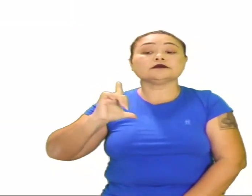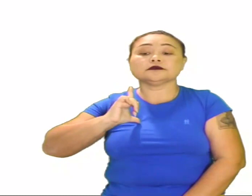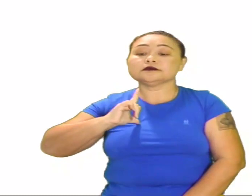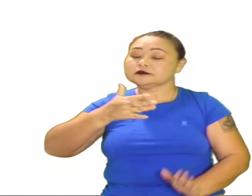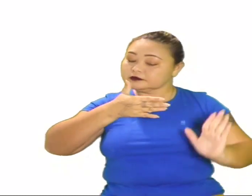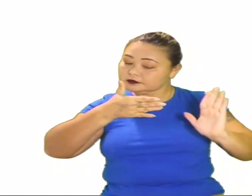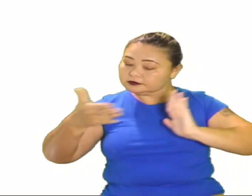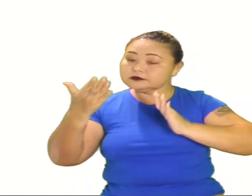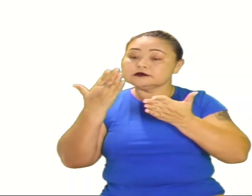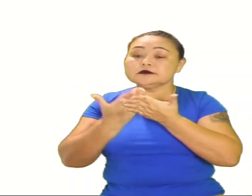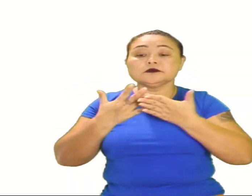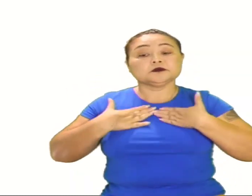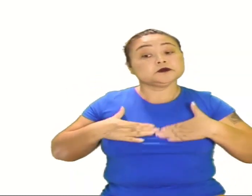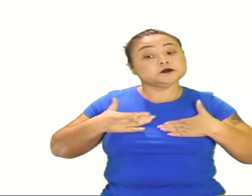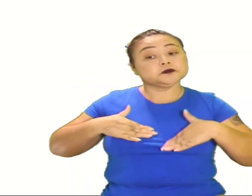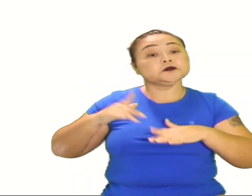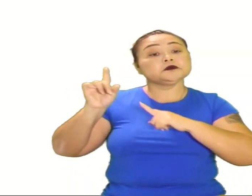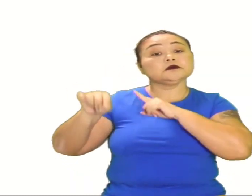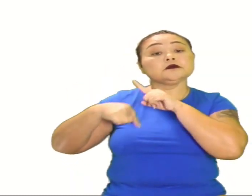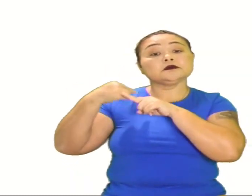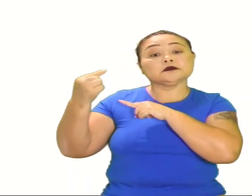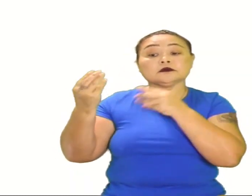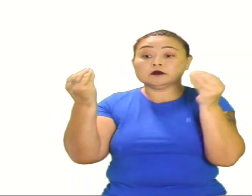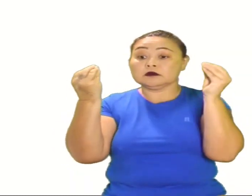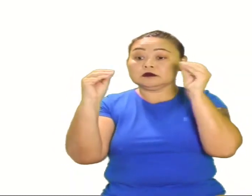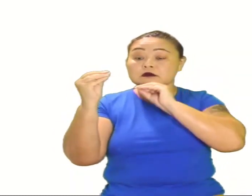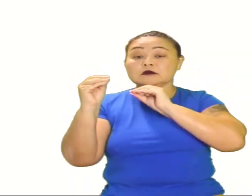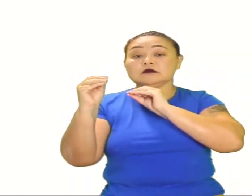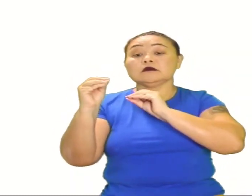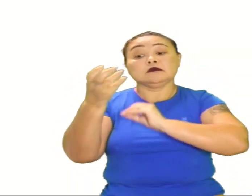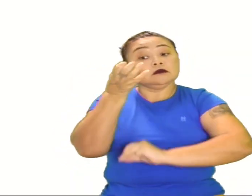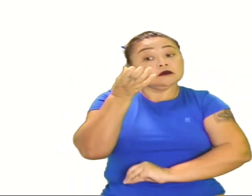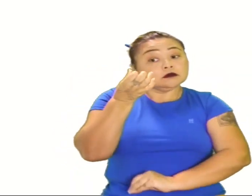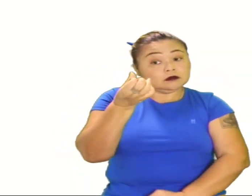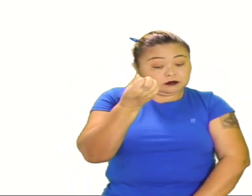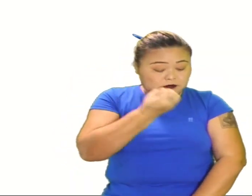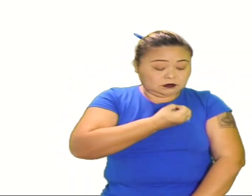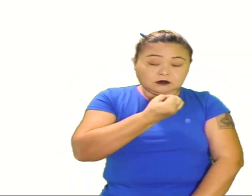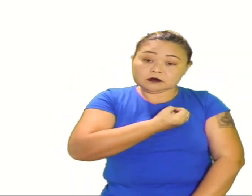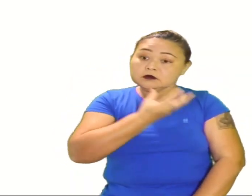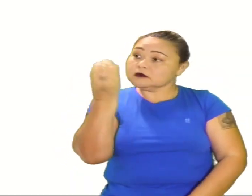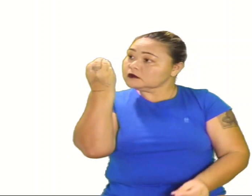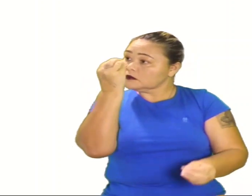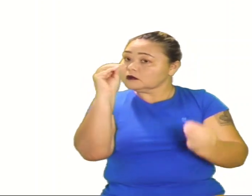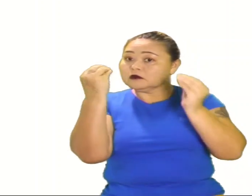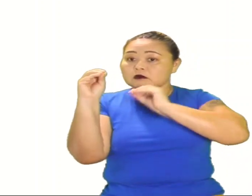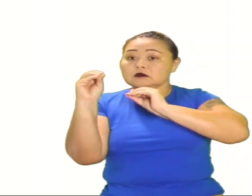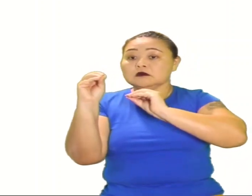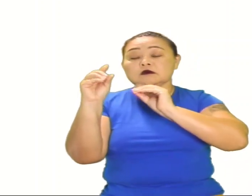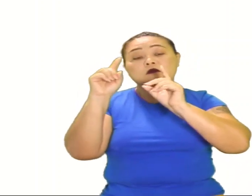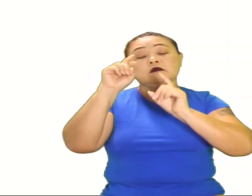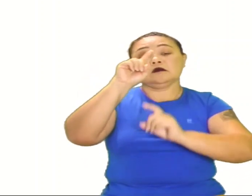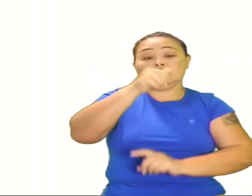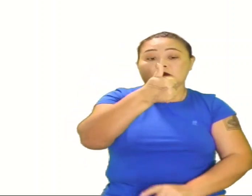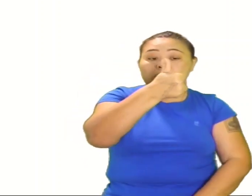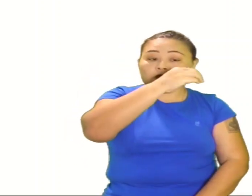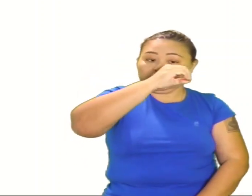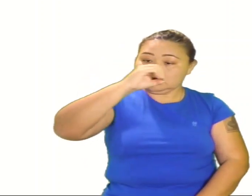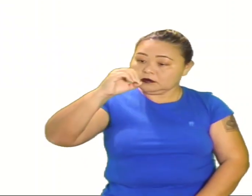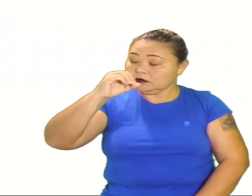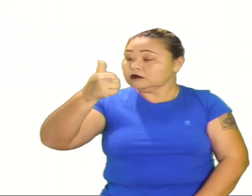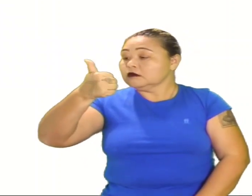aula, então tá mais tranquilo, né? Vamos lá. Interpole 6 meios aritméticos entre 100